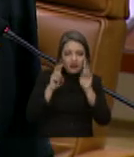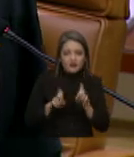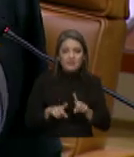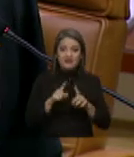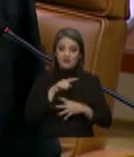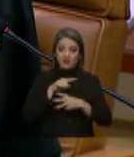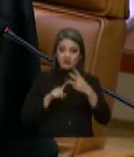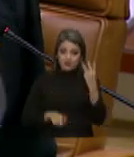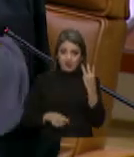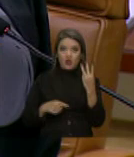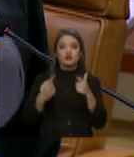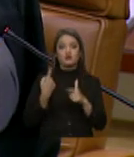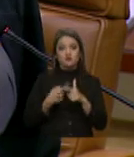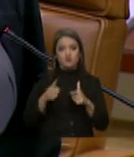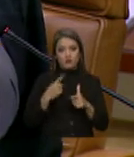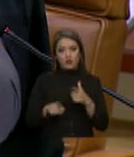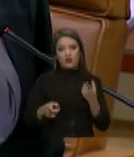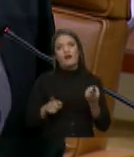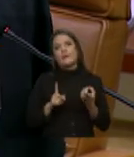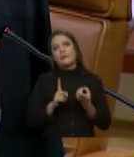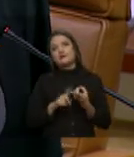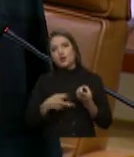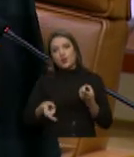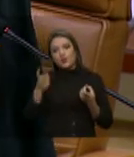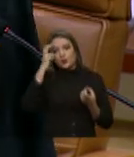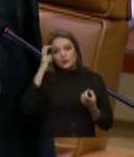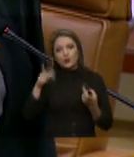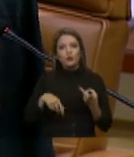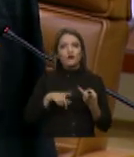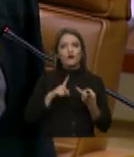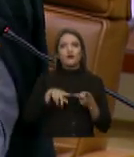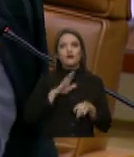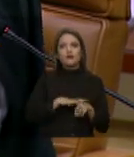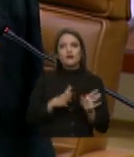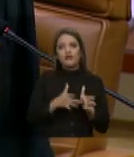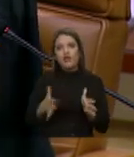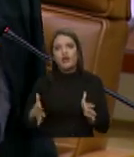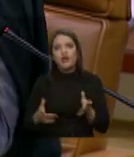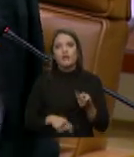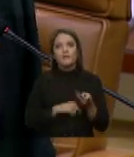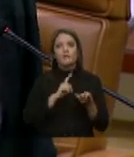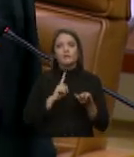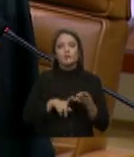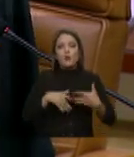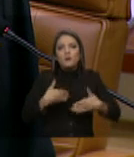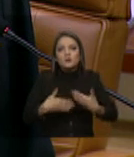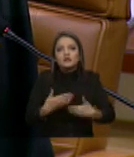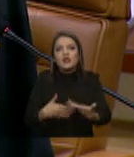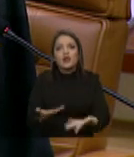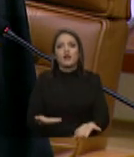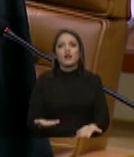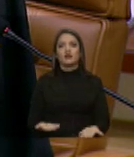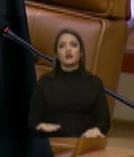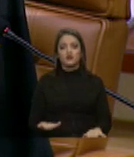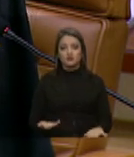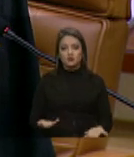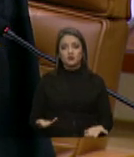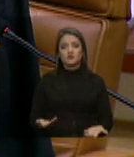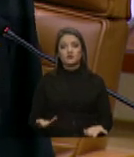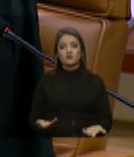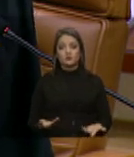problemas esses que eu já disse seja cultural seja do tempo é que demore o próprio procedimento é que